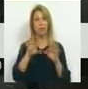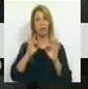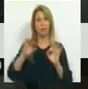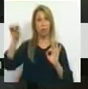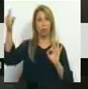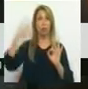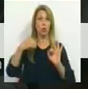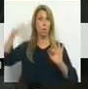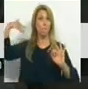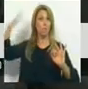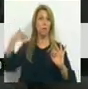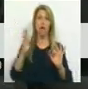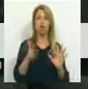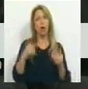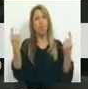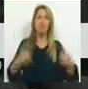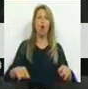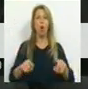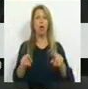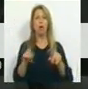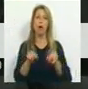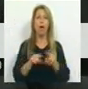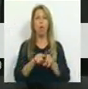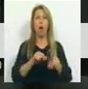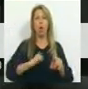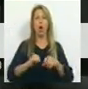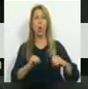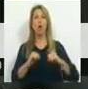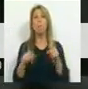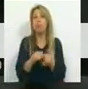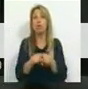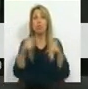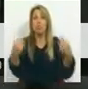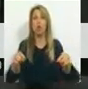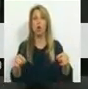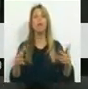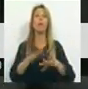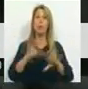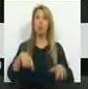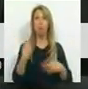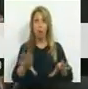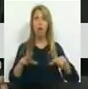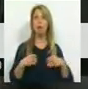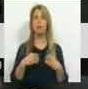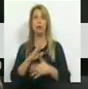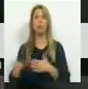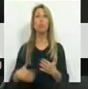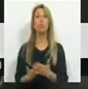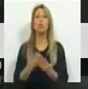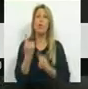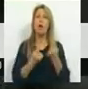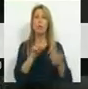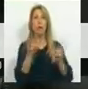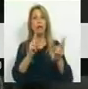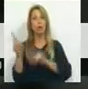foram, isto é, como meras armas de arremesso político. E nesse sentido nós demos o nosso assentimento a essa proposta com algumas alterações